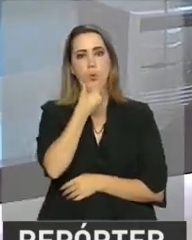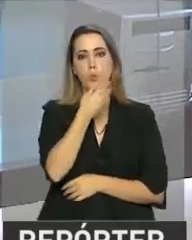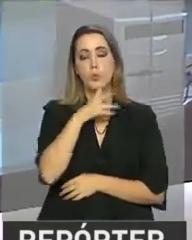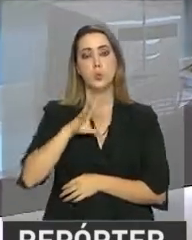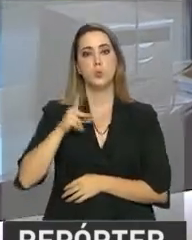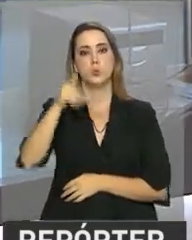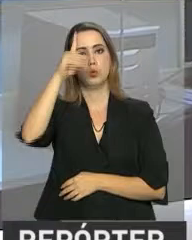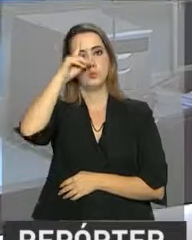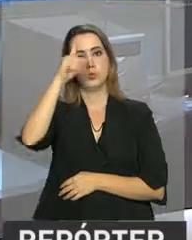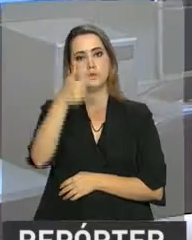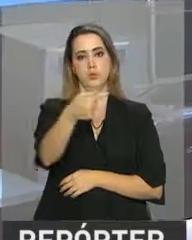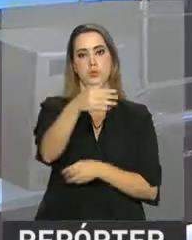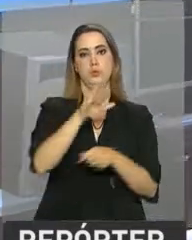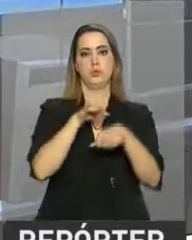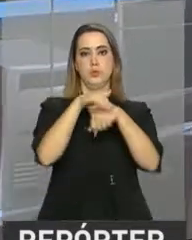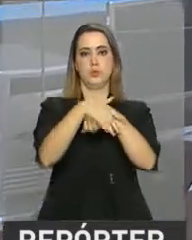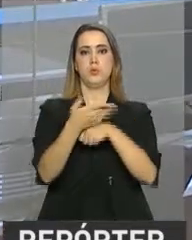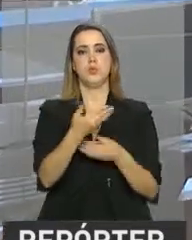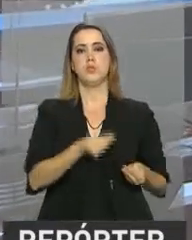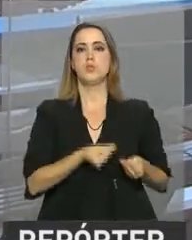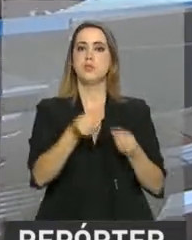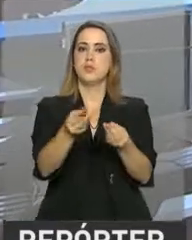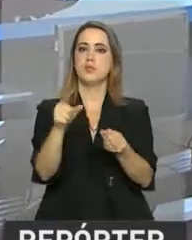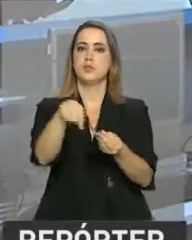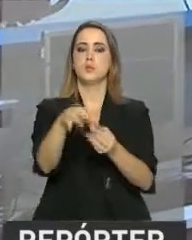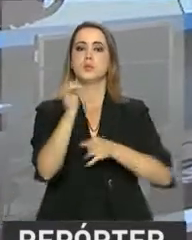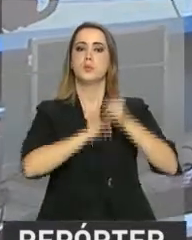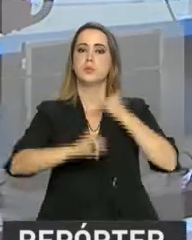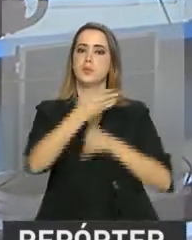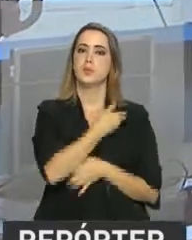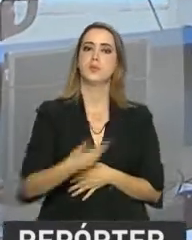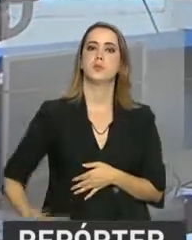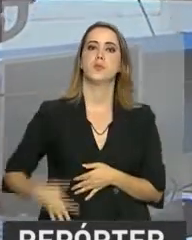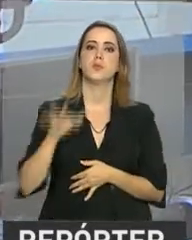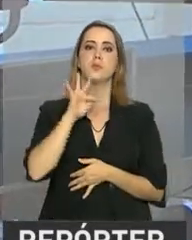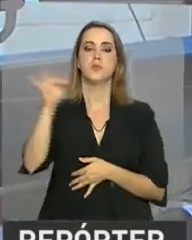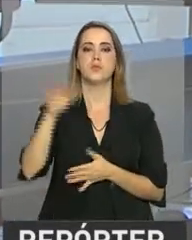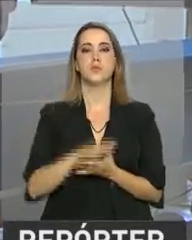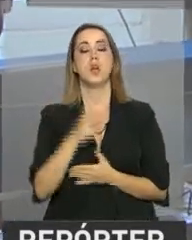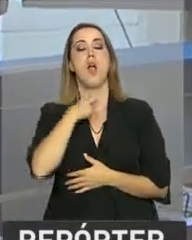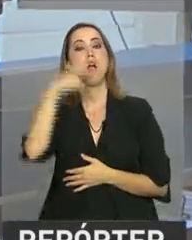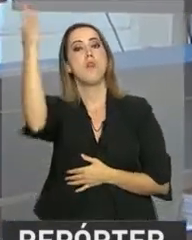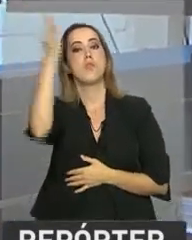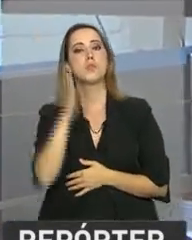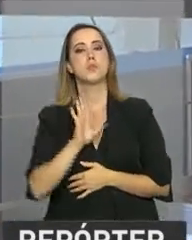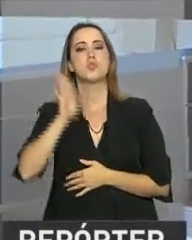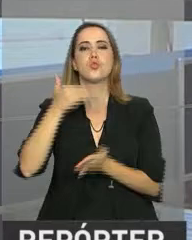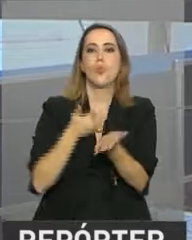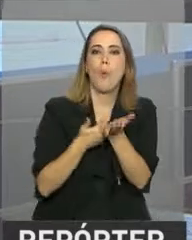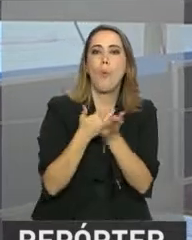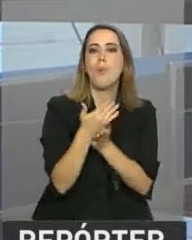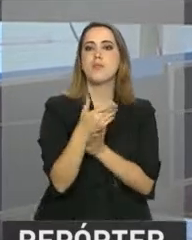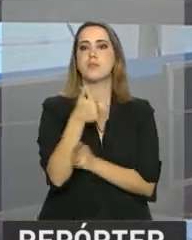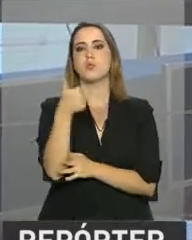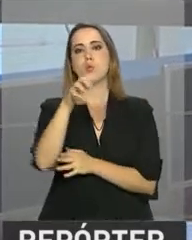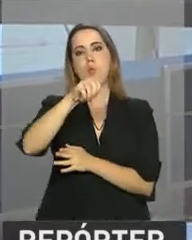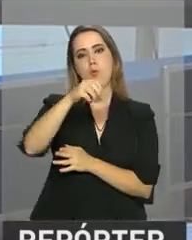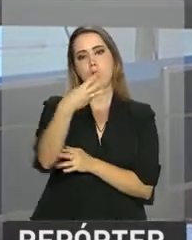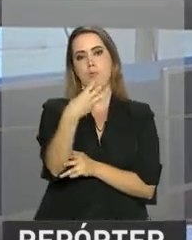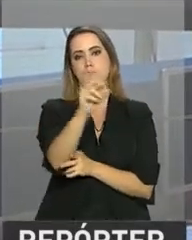dias às sete da noite eles levam até você as notícias do governo federal a voz do brasil está no ar desde